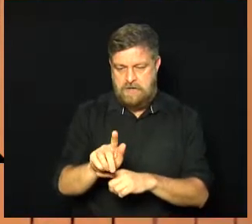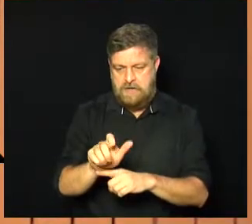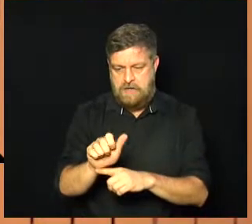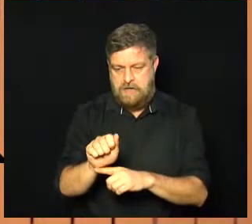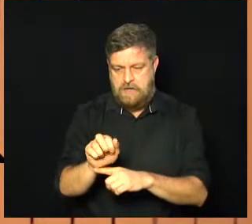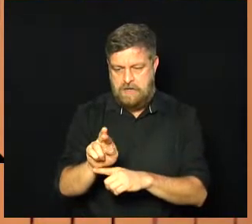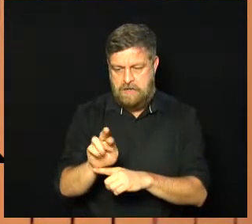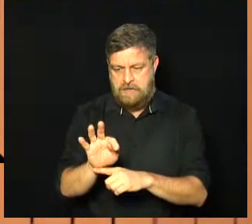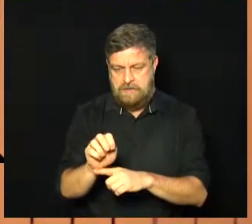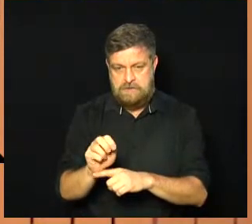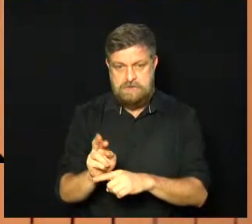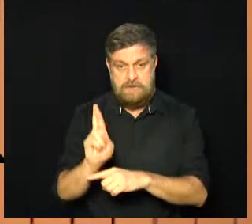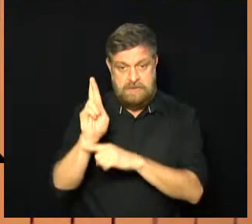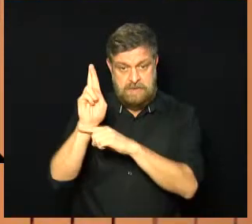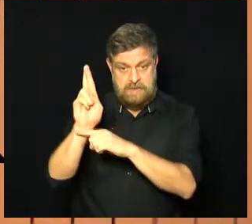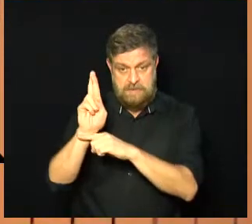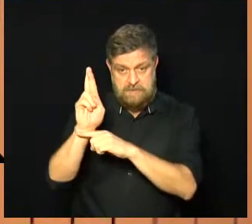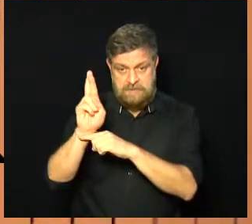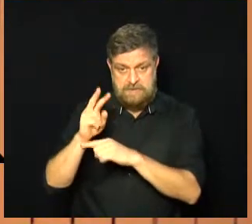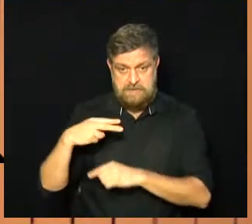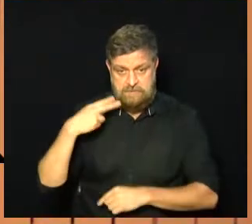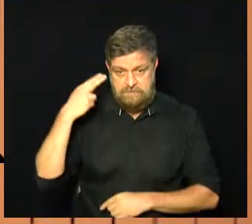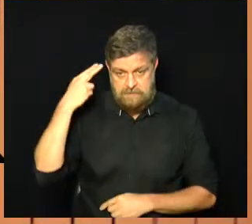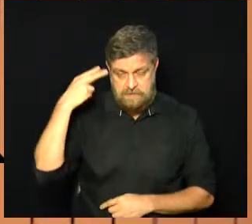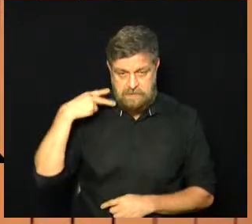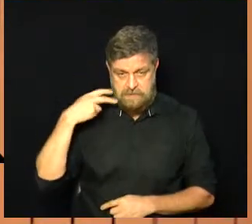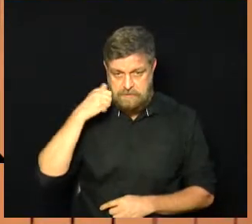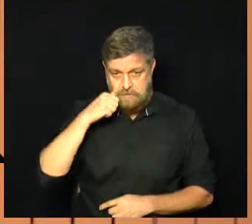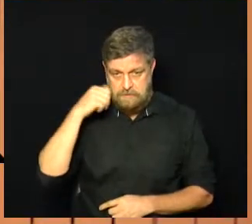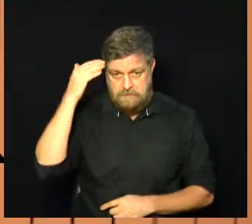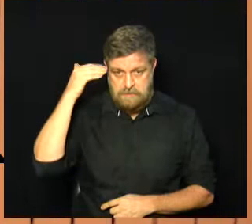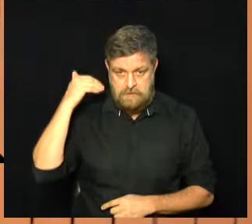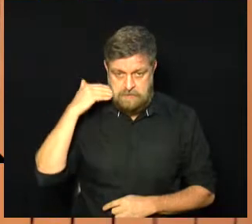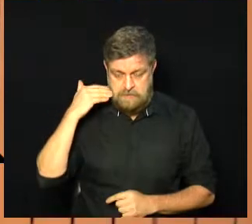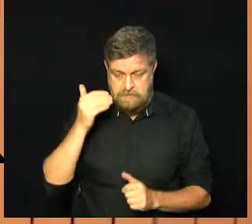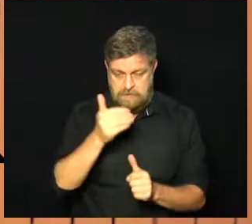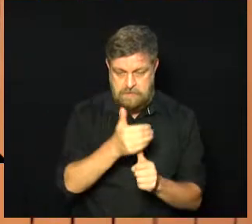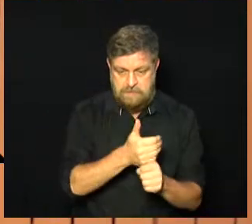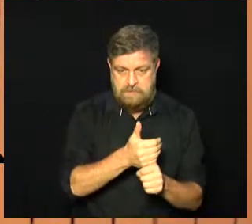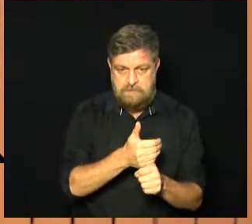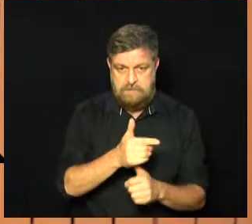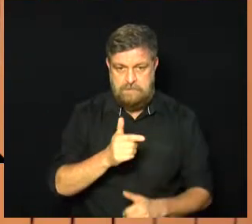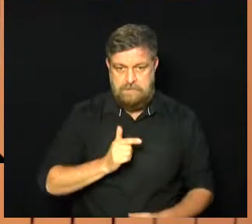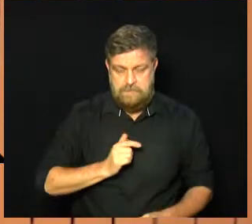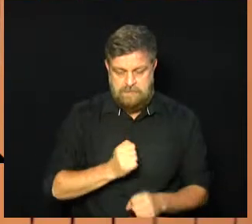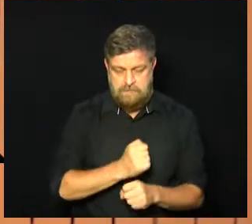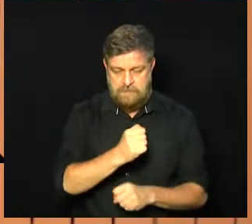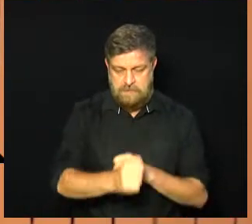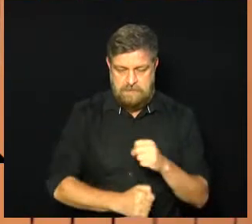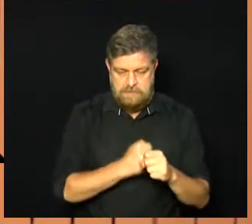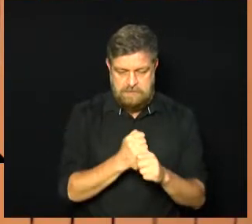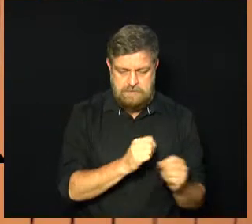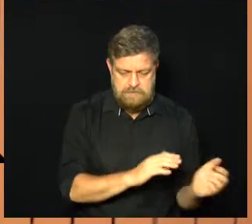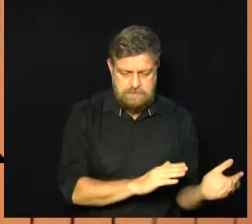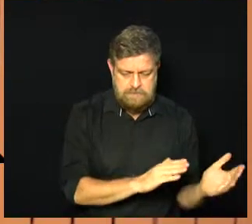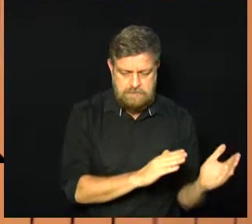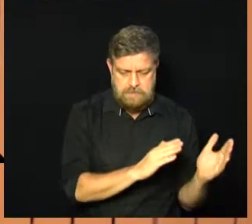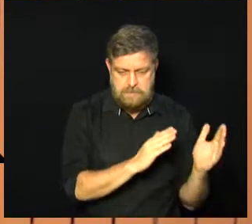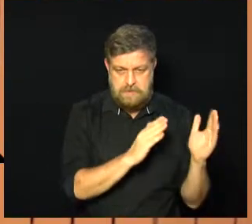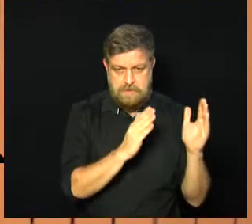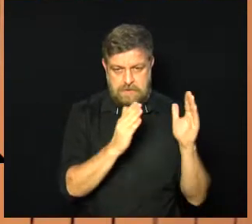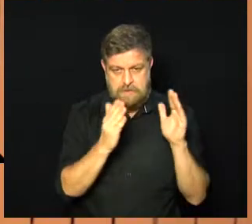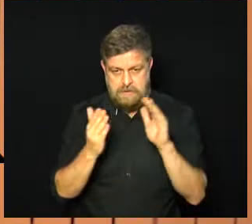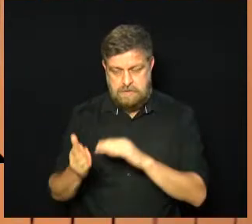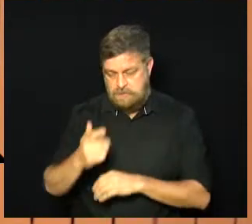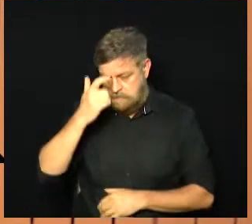da vereadora Débora Palermo. Muitíssimo obrigada por sua presença. E durante esse ano, né, esse primeiro ano que